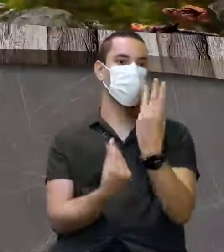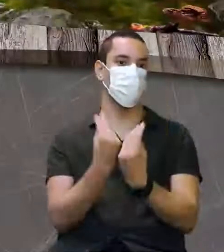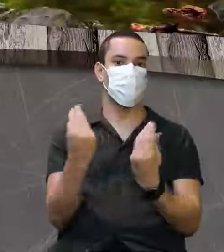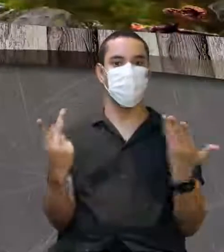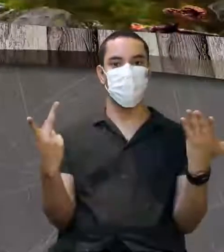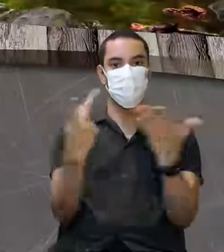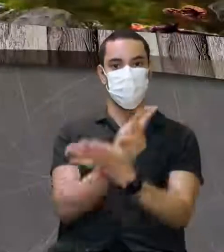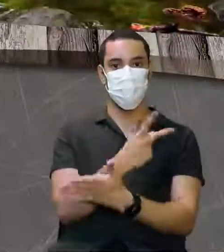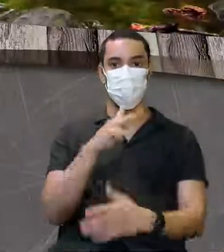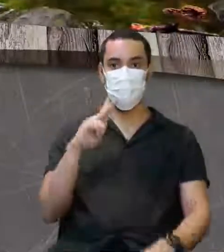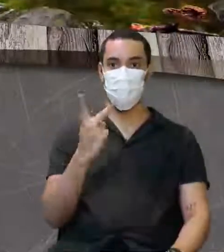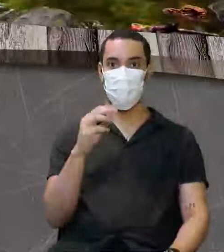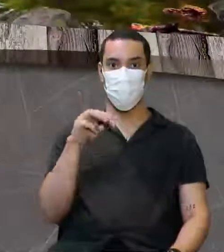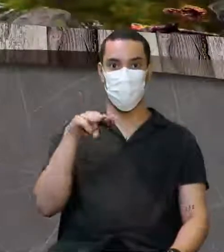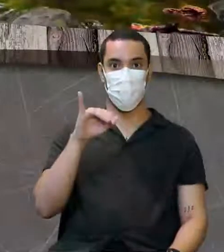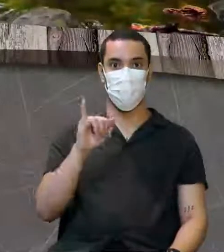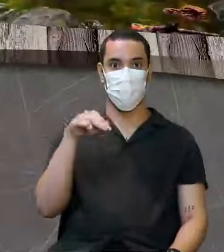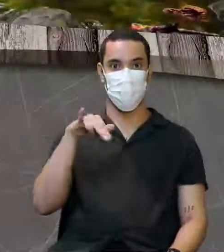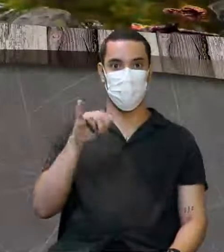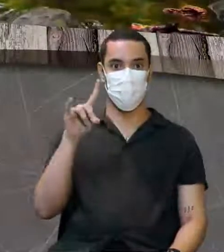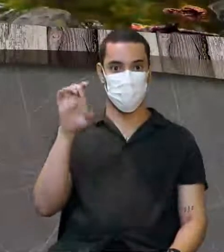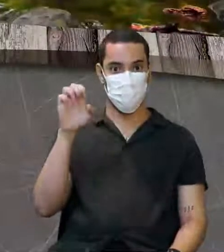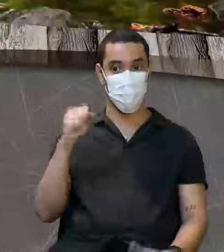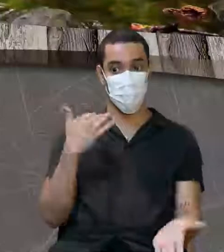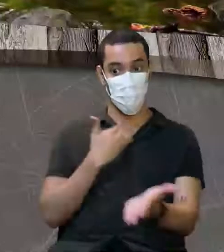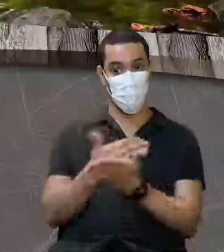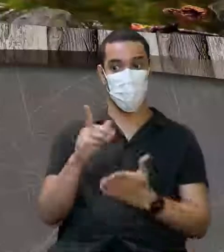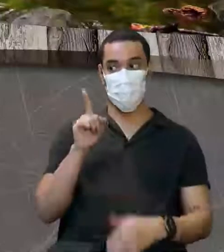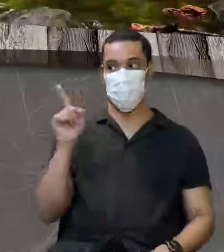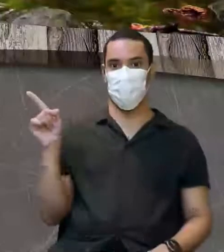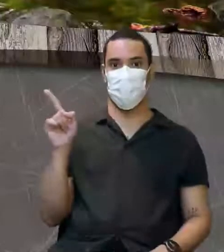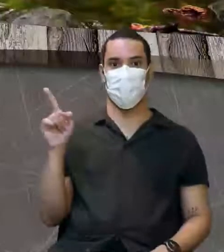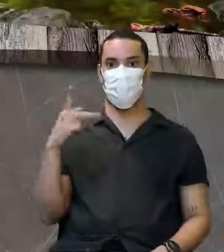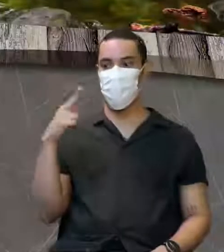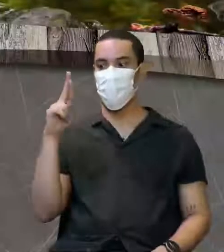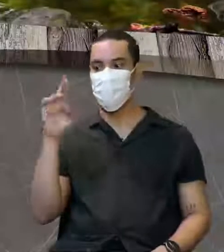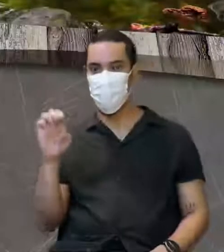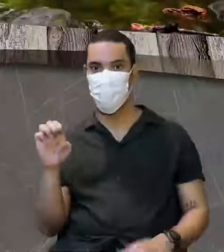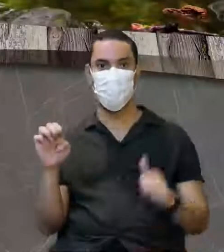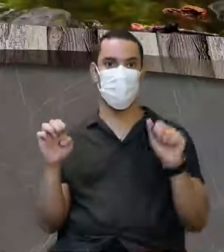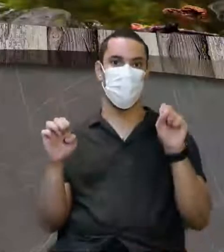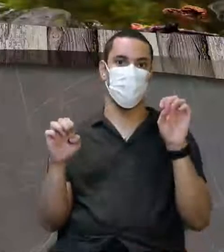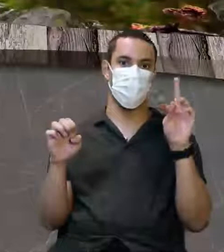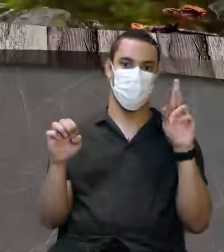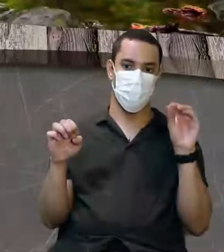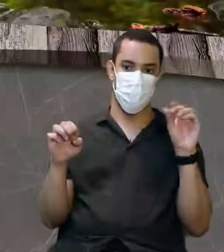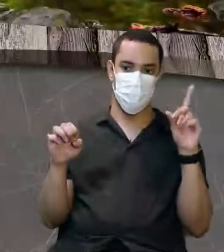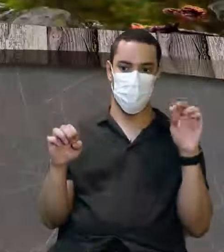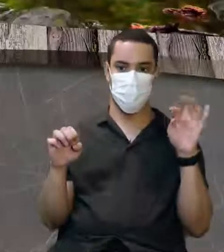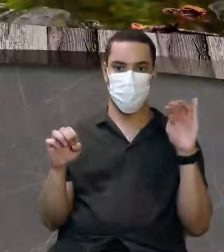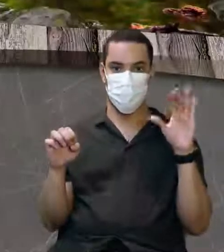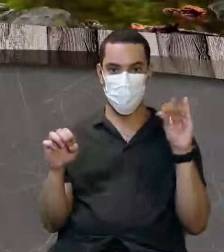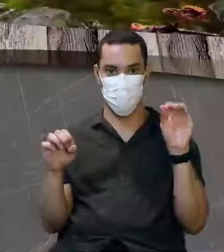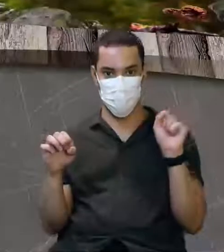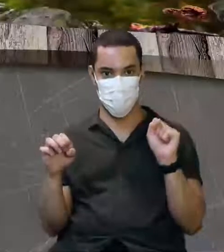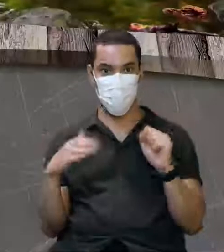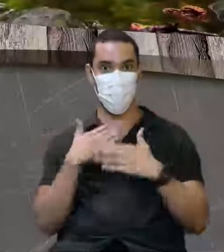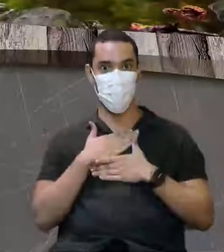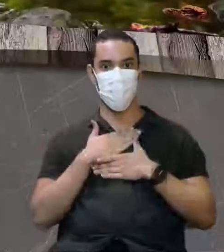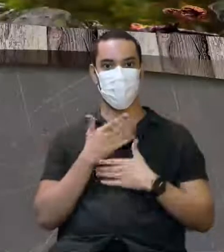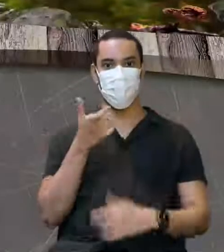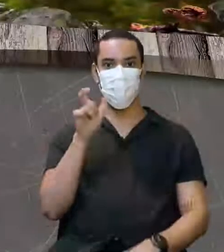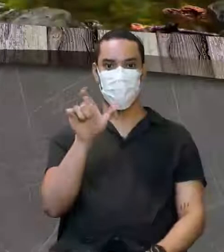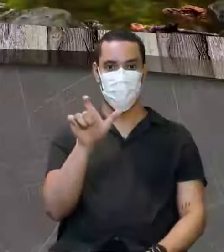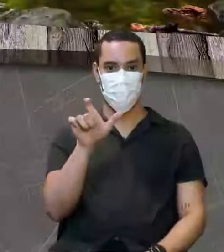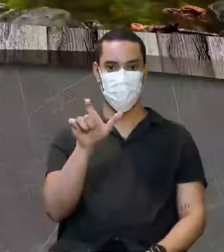dos hominídeos. Começou a partir deles, dos pré e dos australopitecos. Gostei dessa palavra, australopitecos.